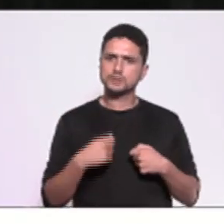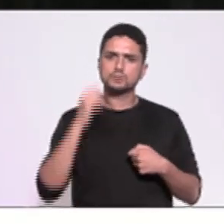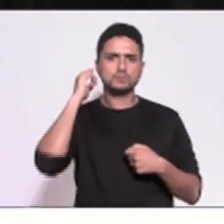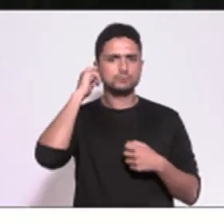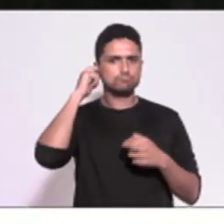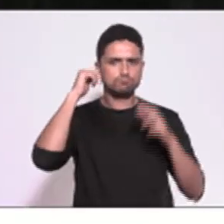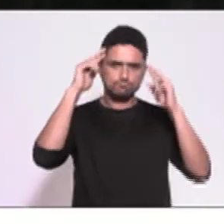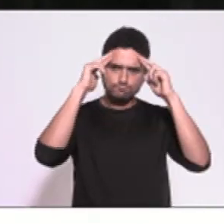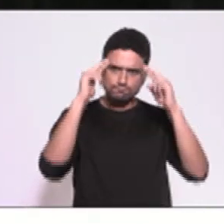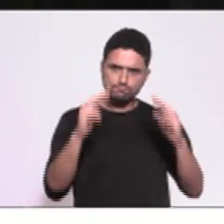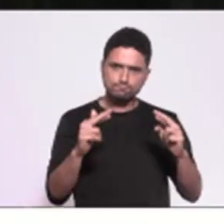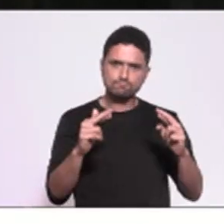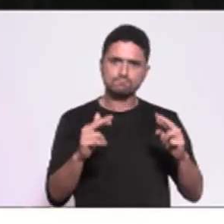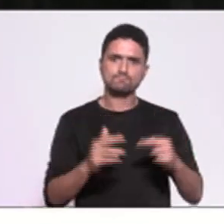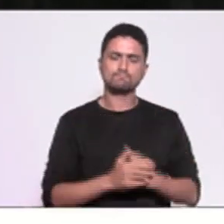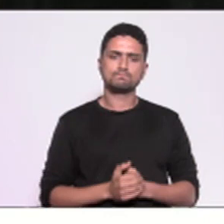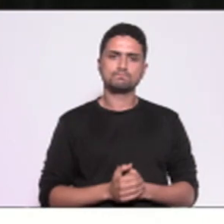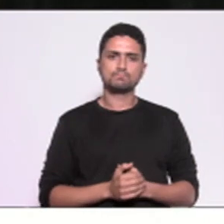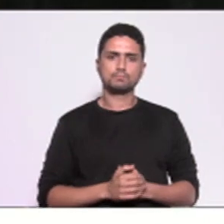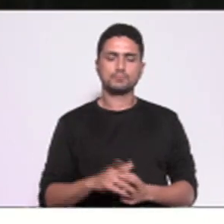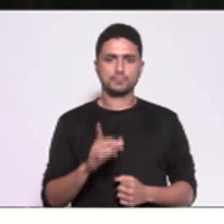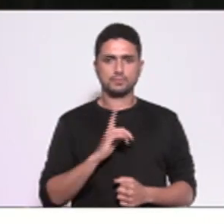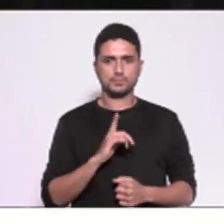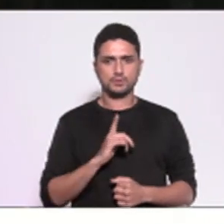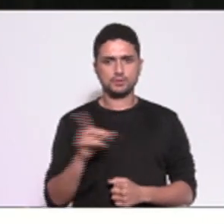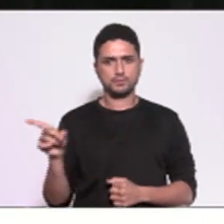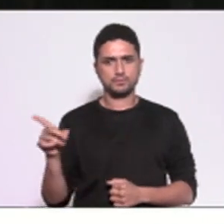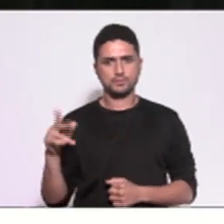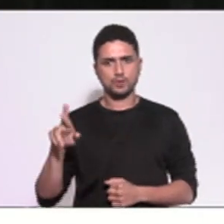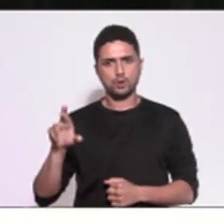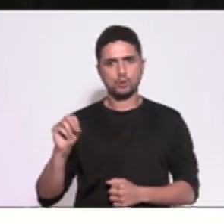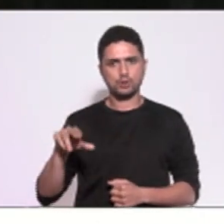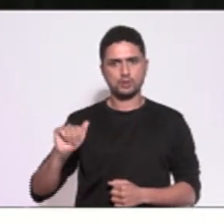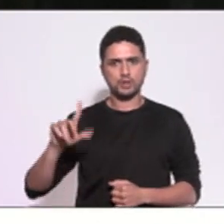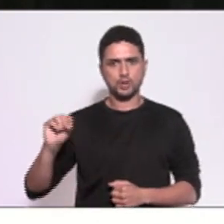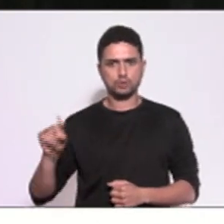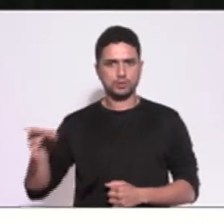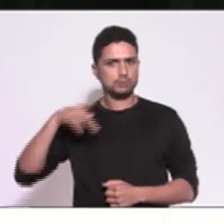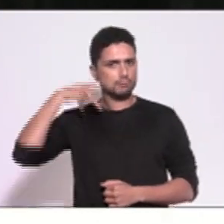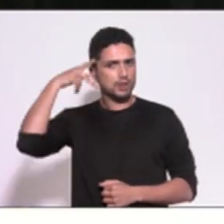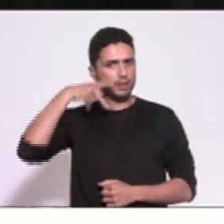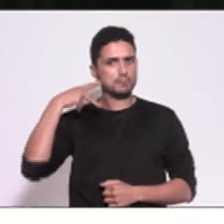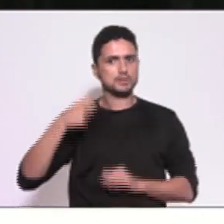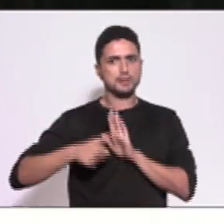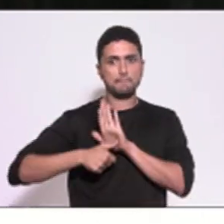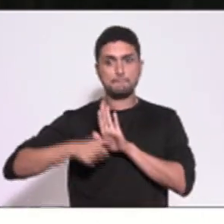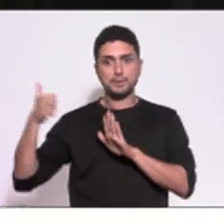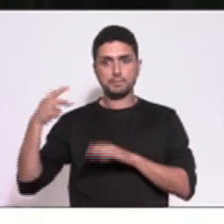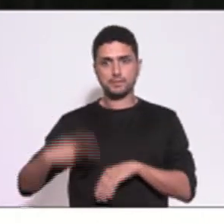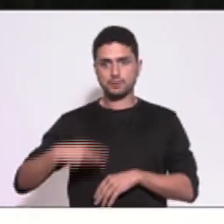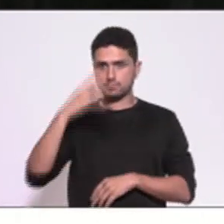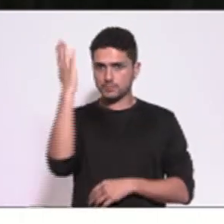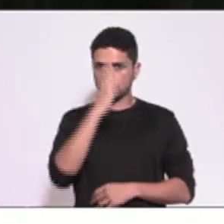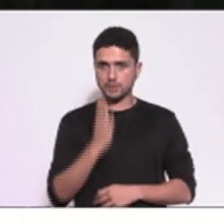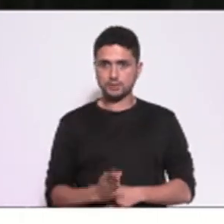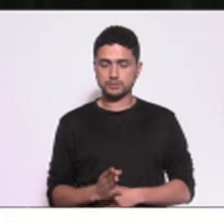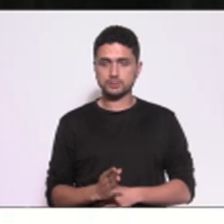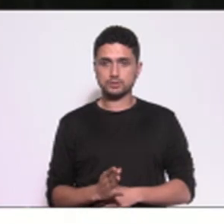caminhada Ronaldo Gomlevski como parlamentar, um dos primeiros parlamentares no Brasil